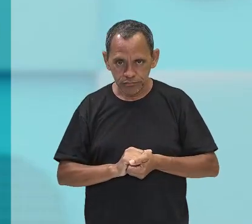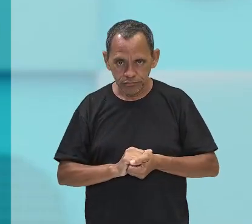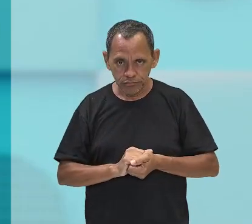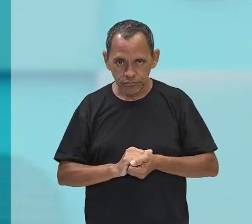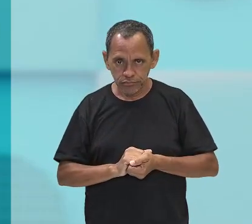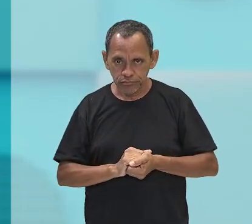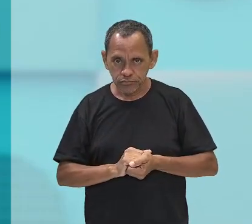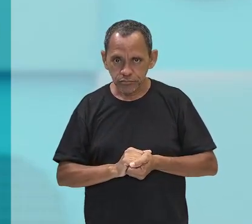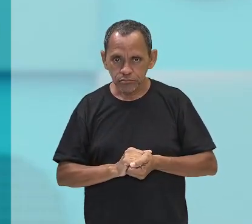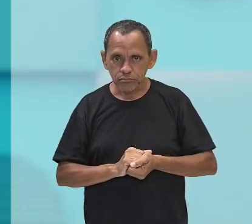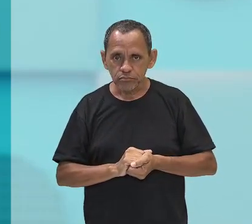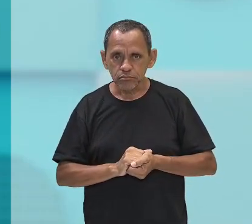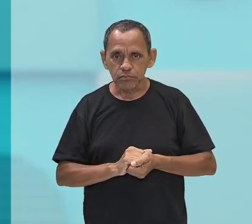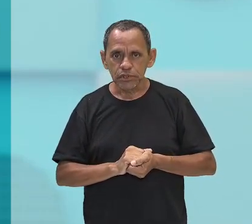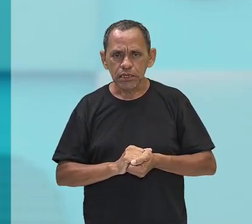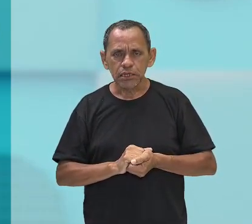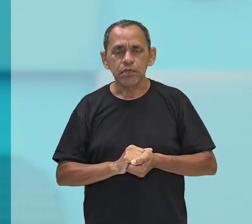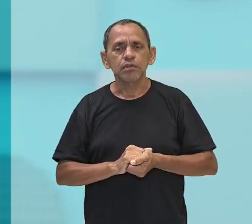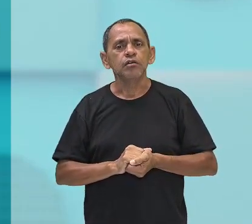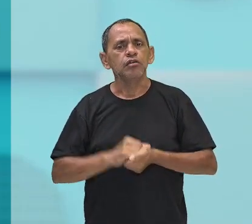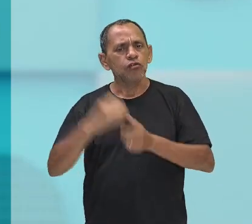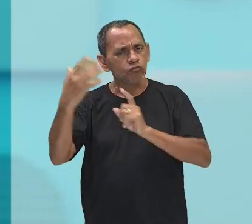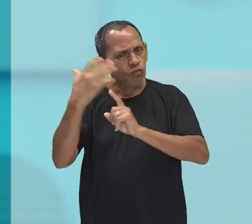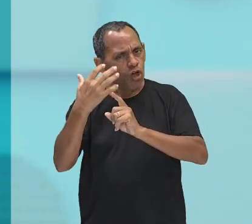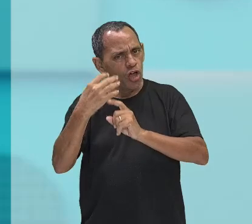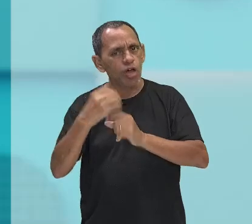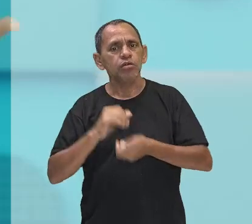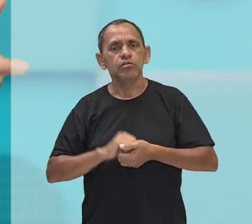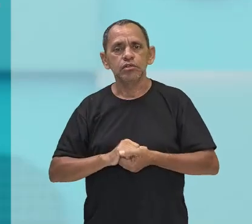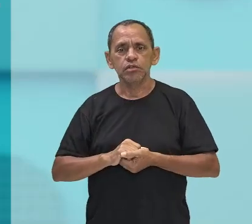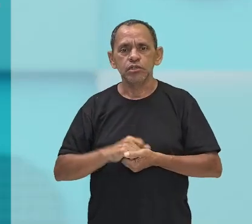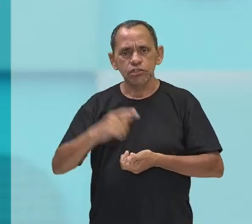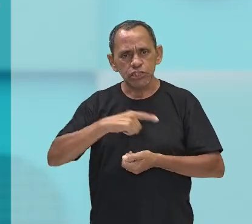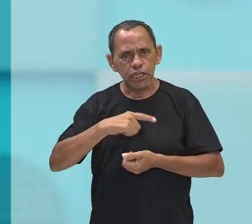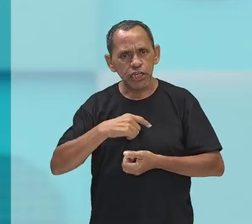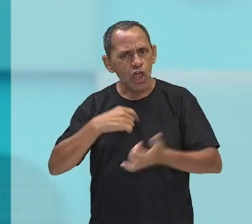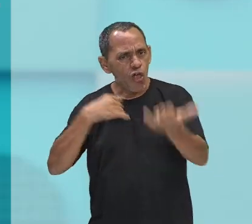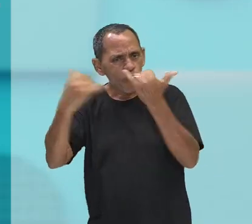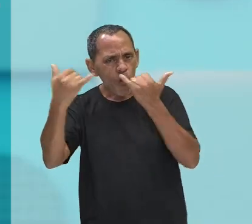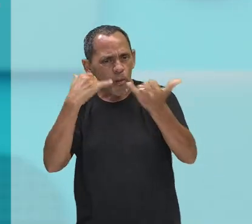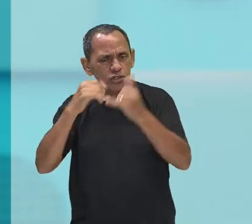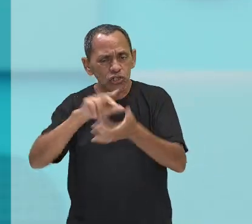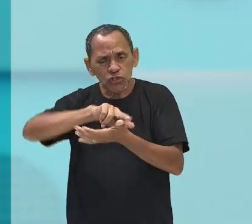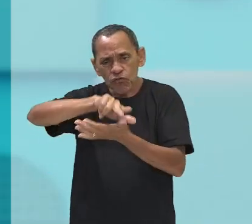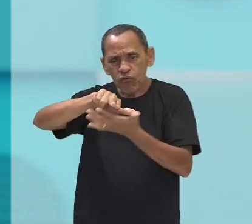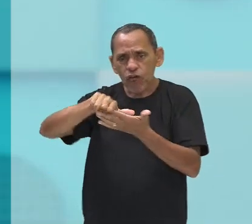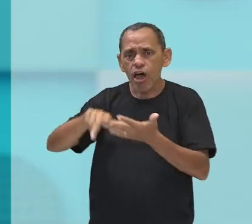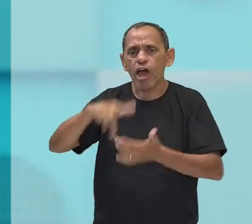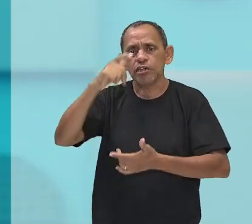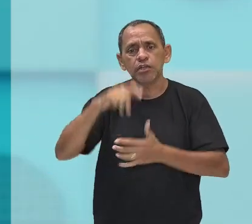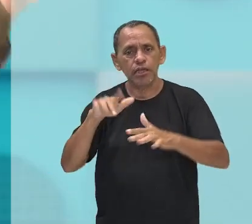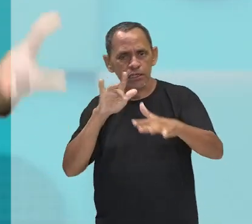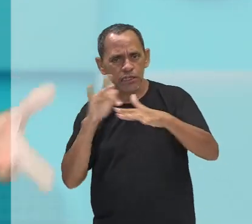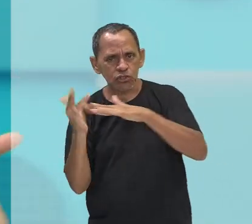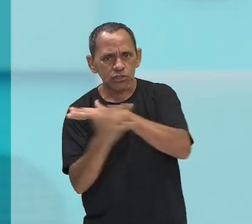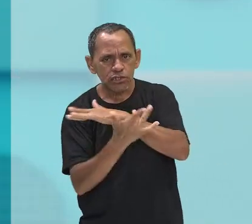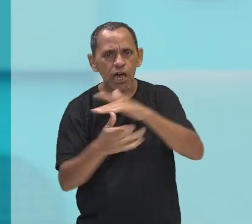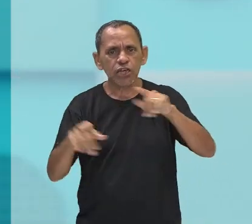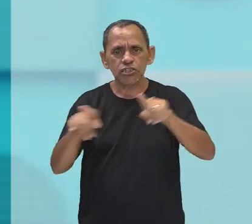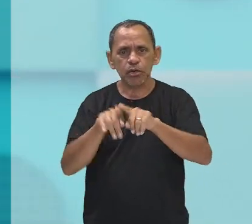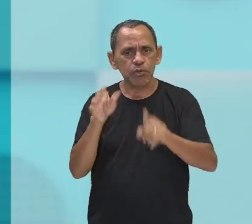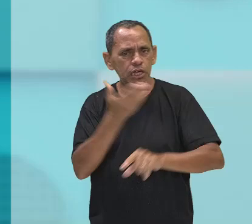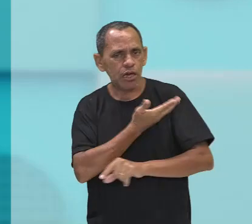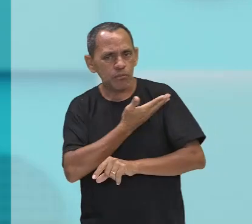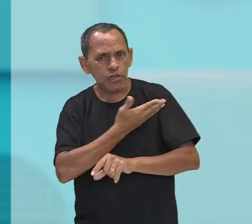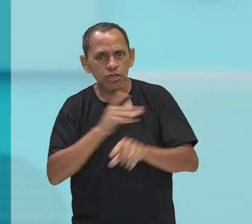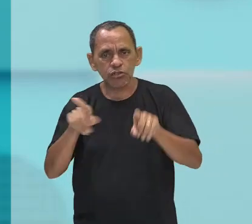Nós somos bombardeados diariamente por N informações, gente. Nas redes sociais, né? Com os nossos